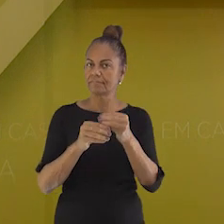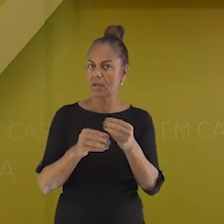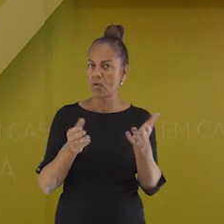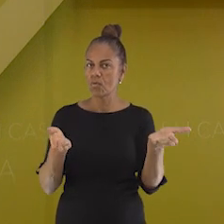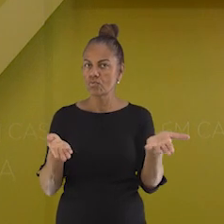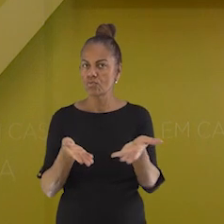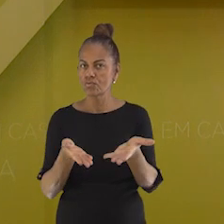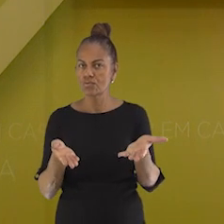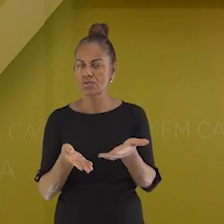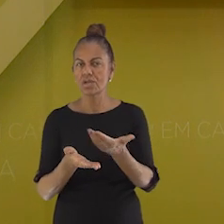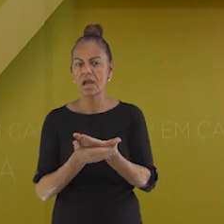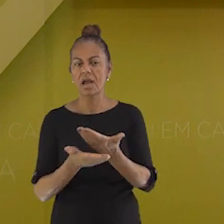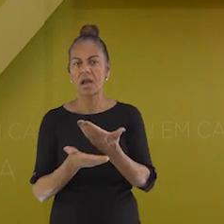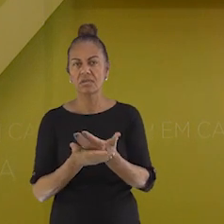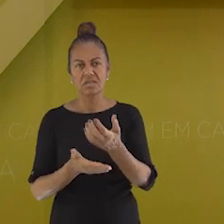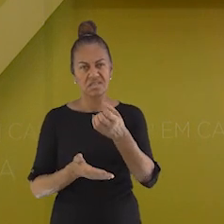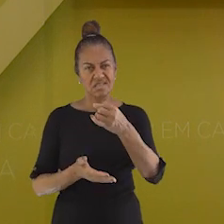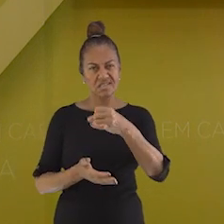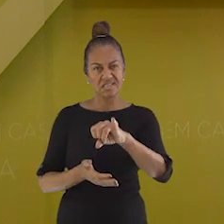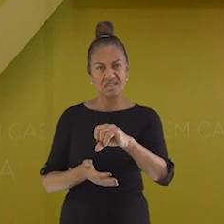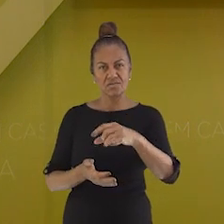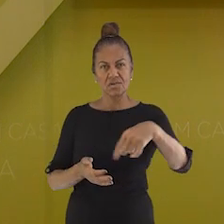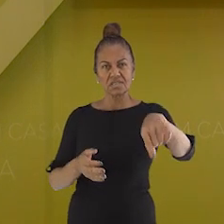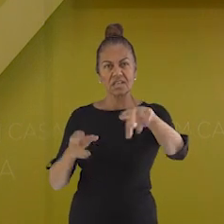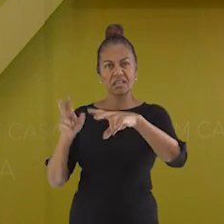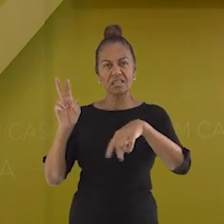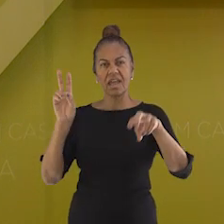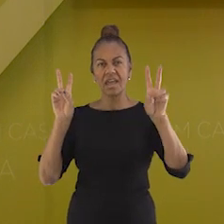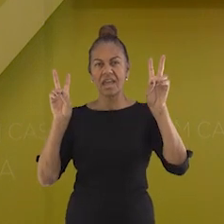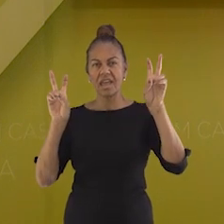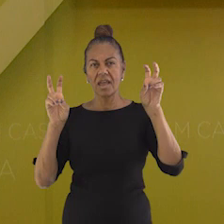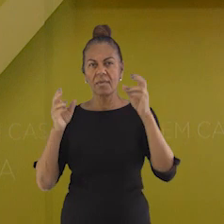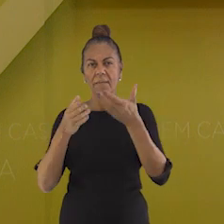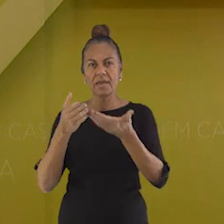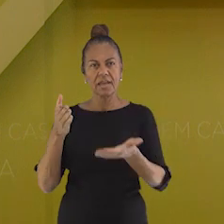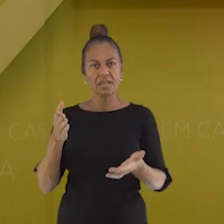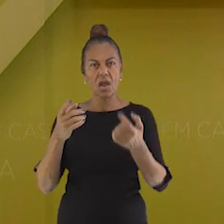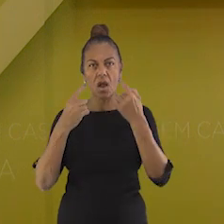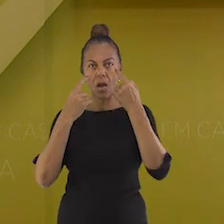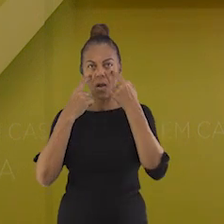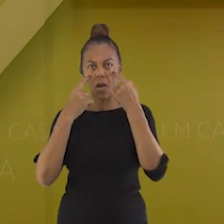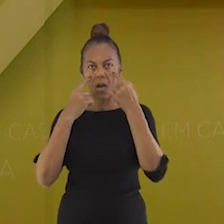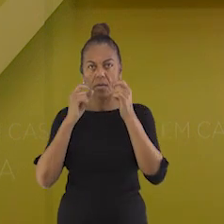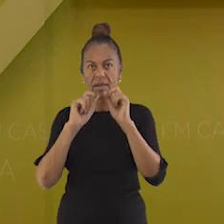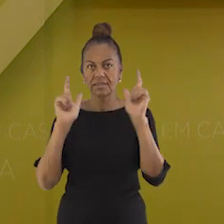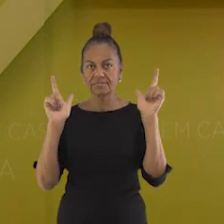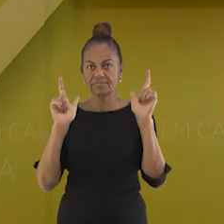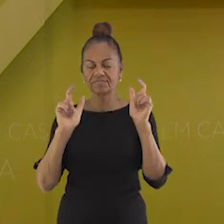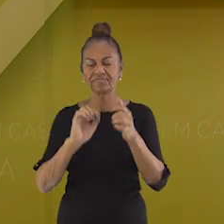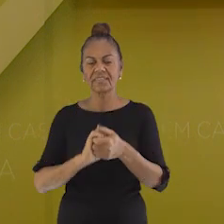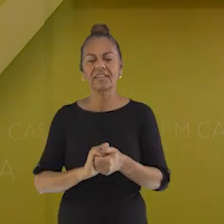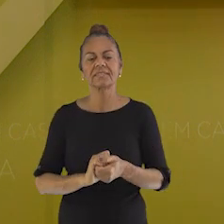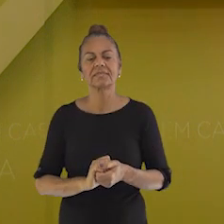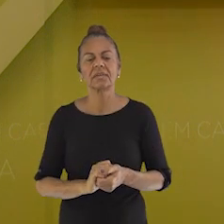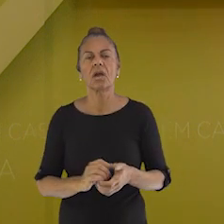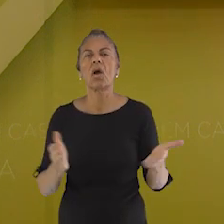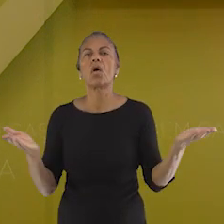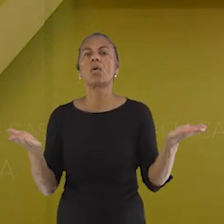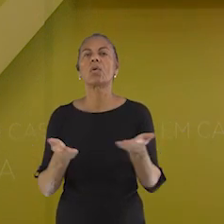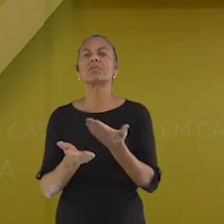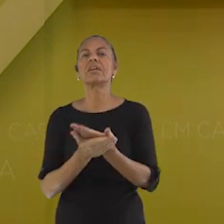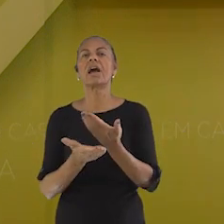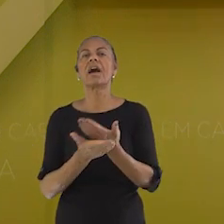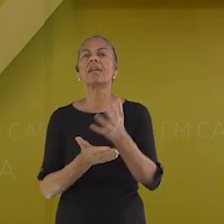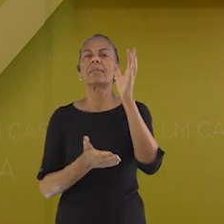de hoje. E se você perdeu alguma coisa sobre o assunto, então preste atenção. Na aula de hoje, aprendemos